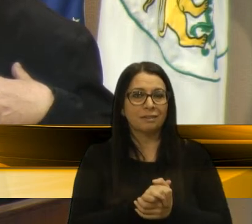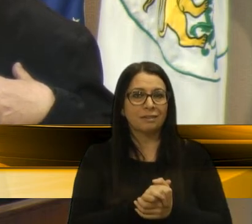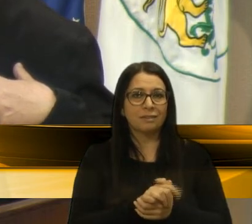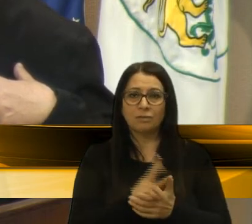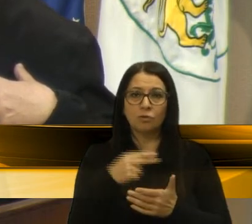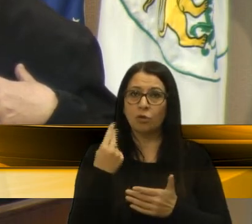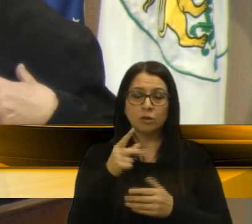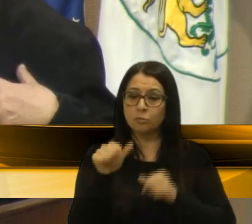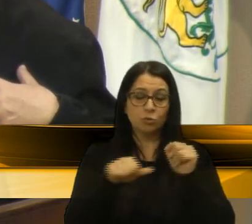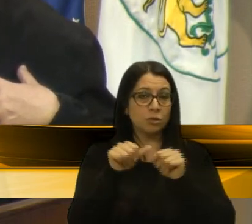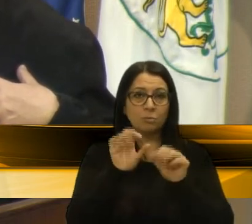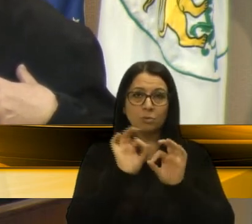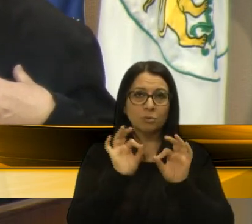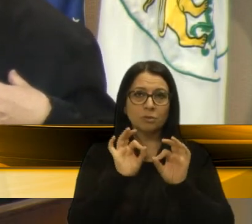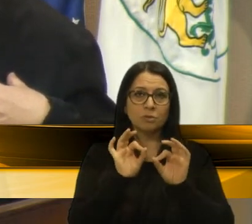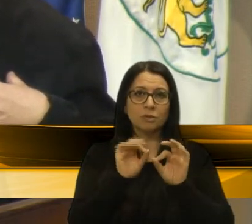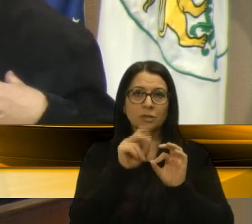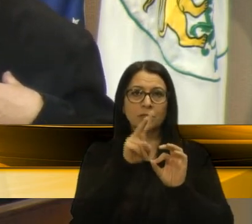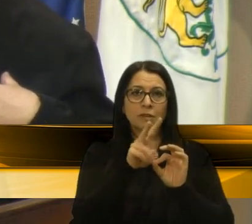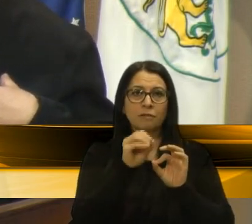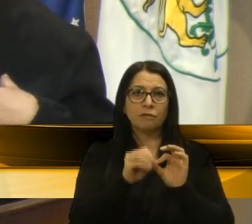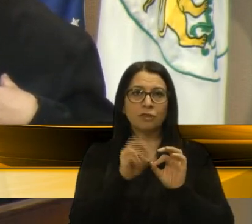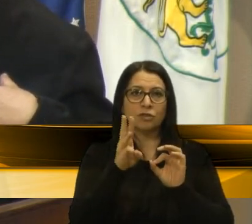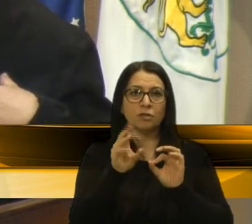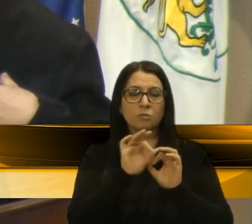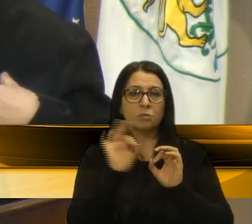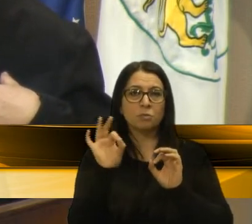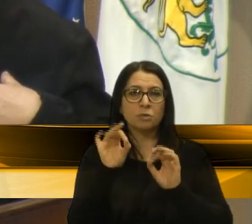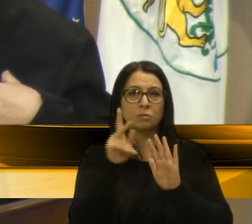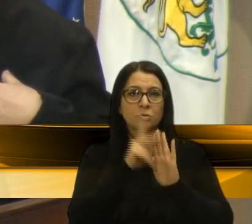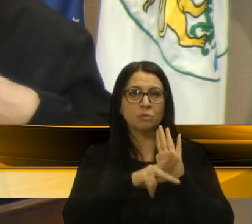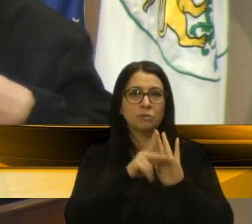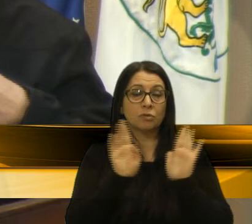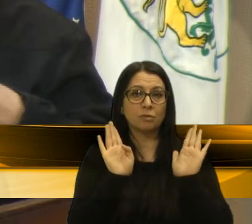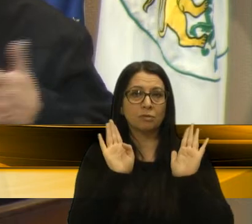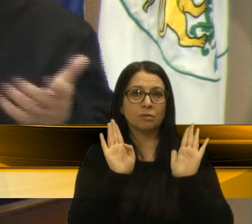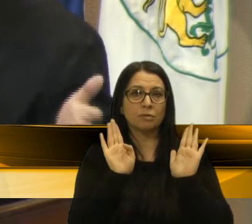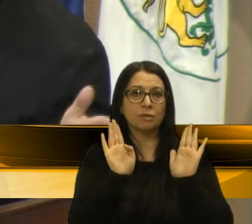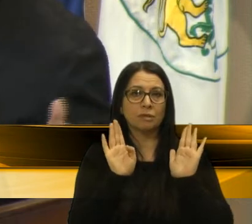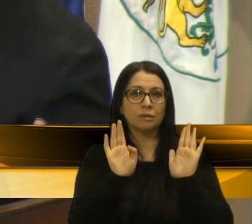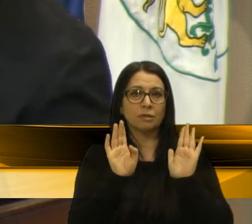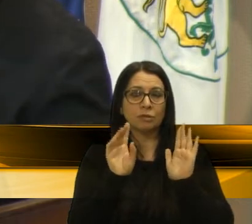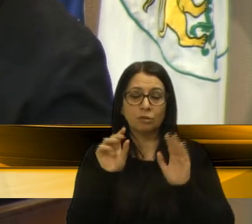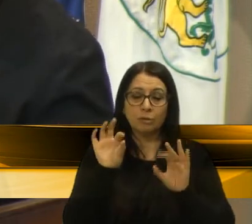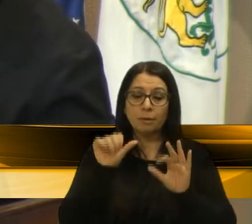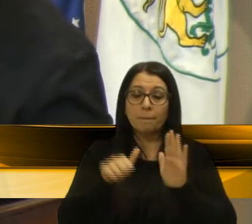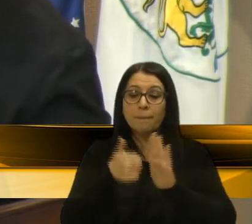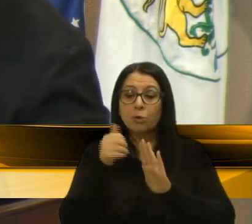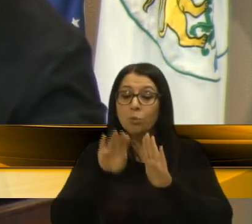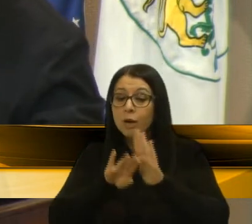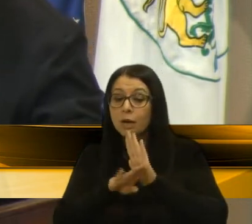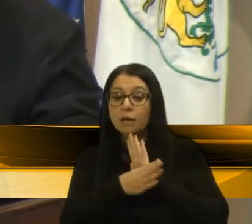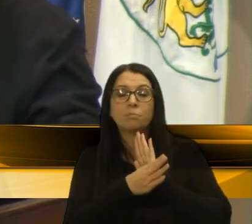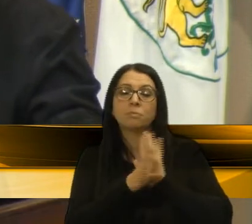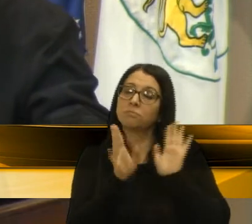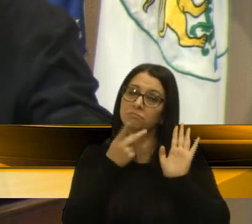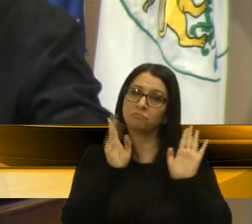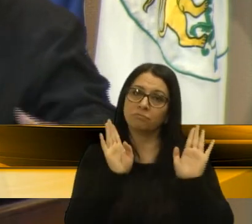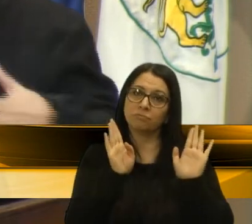não alteramos lá que 20%, 30% do projeto. Aperfeiçoamos, diria